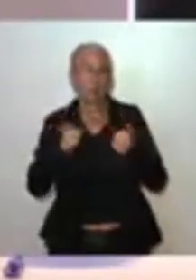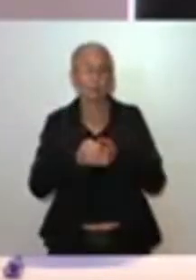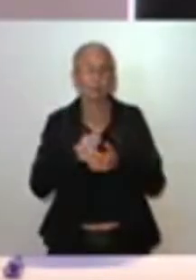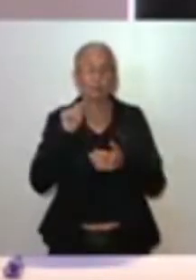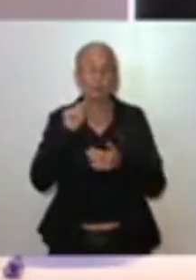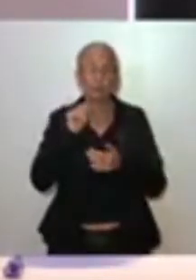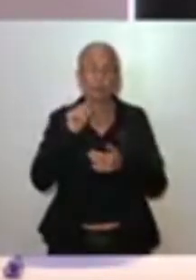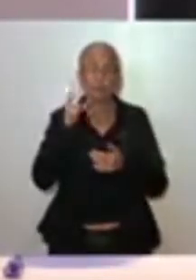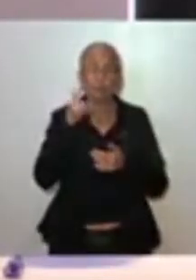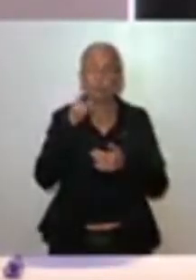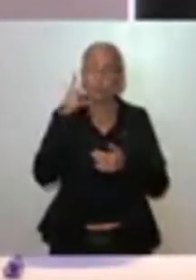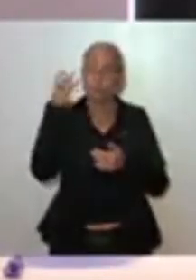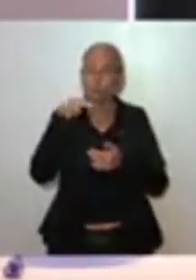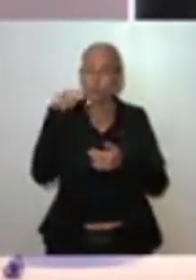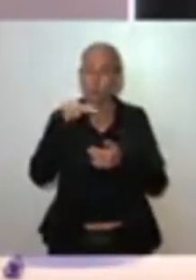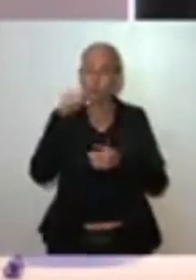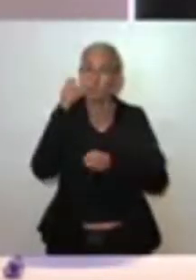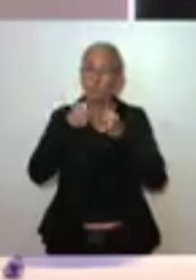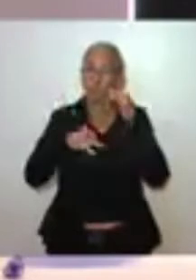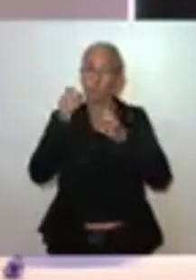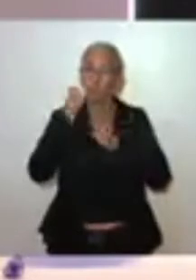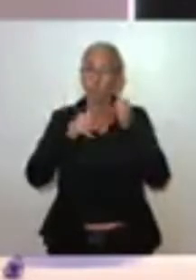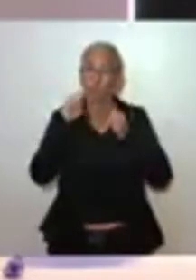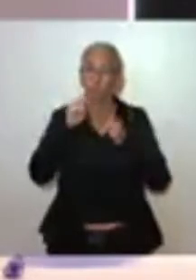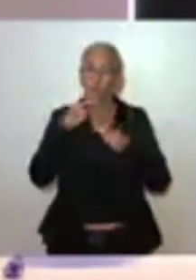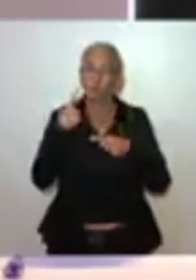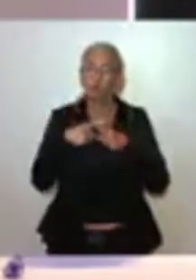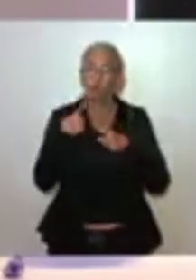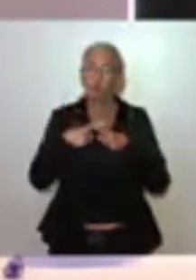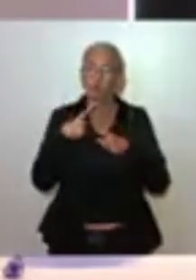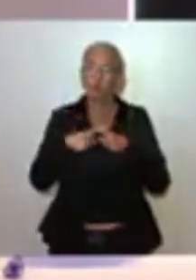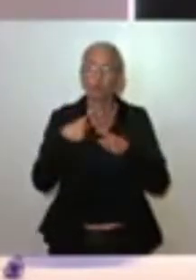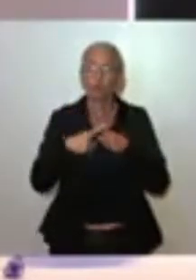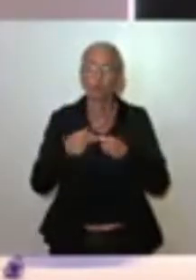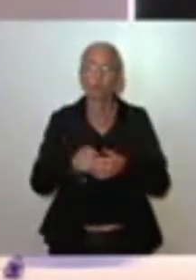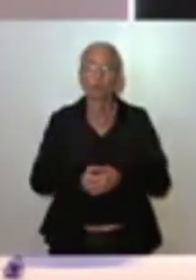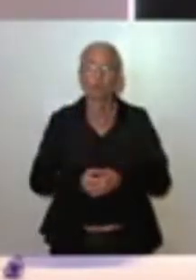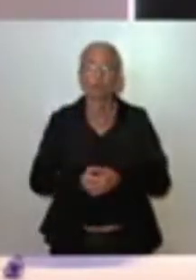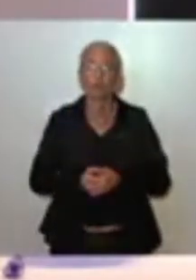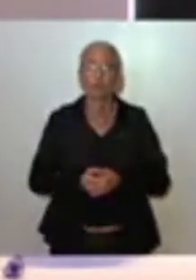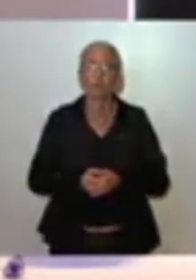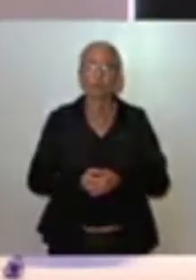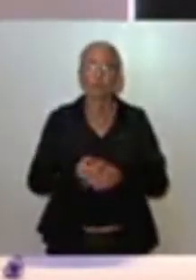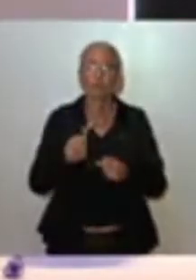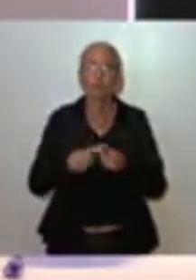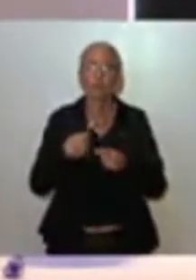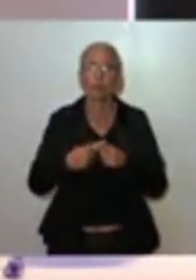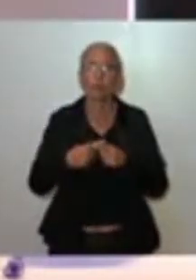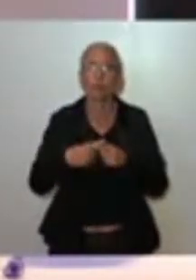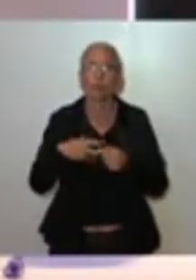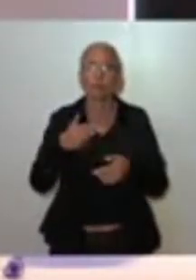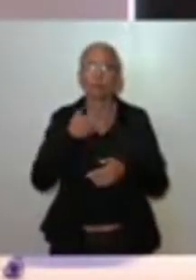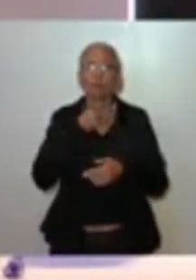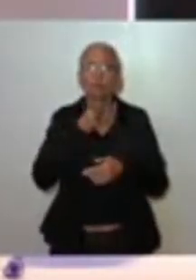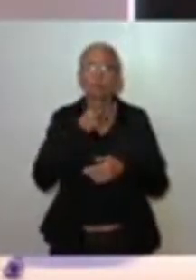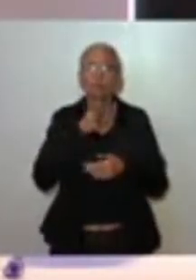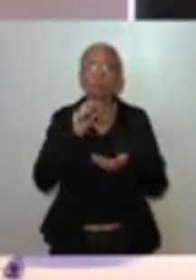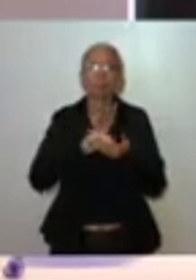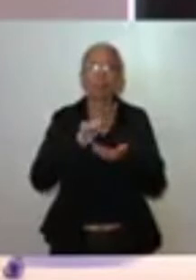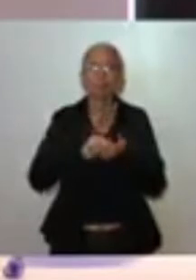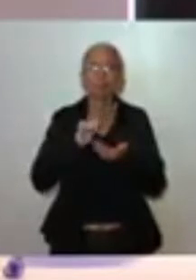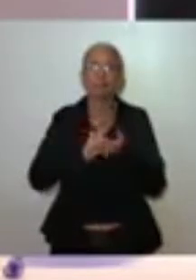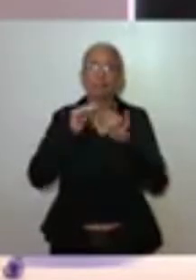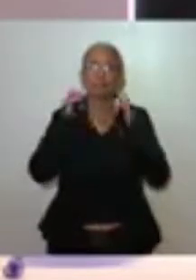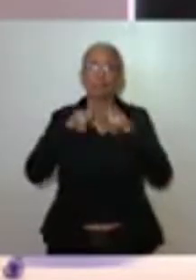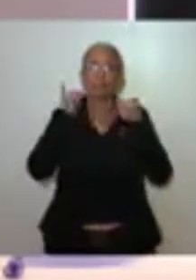gastar mais um minutinho para dar uma explicação é porque há muita desinformação nessa matéria